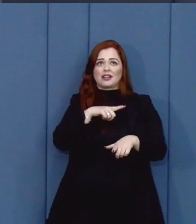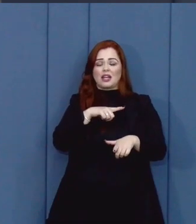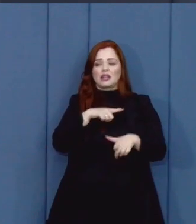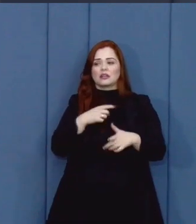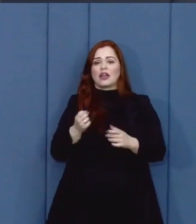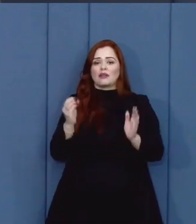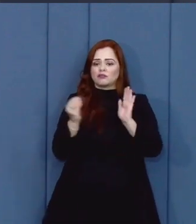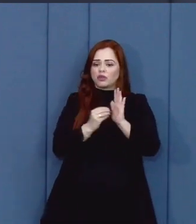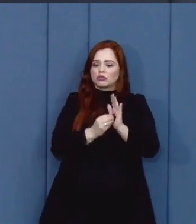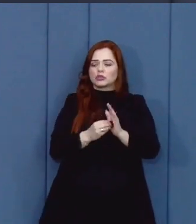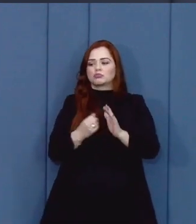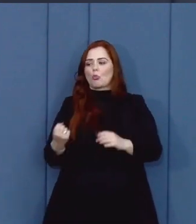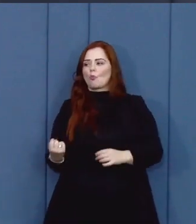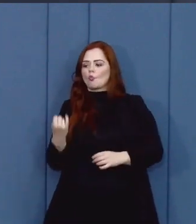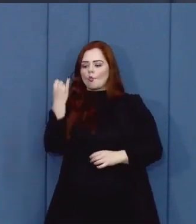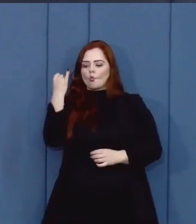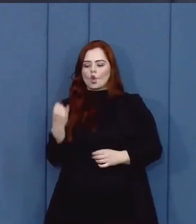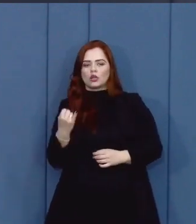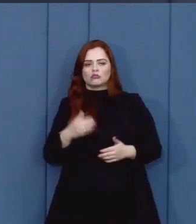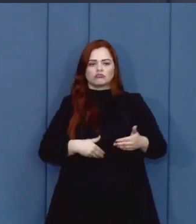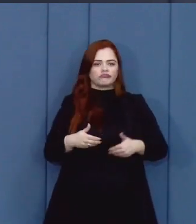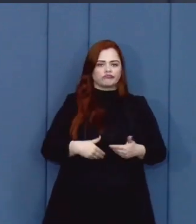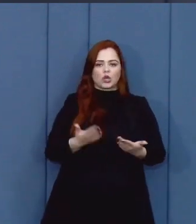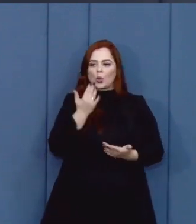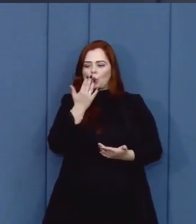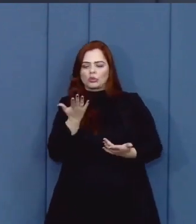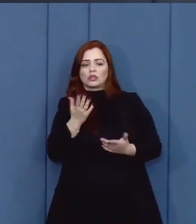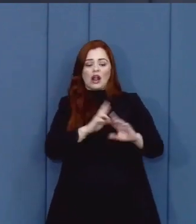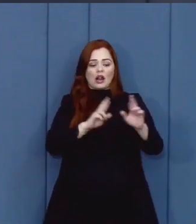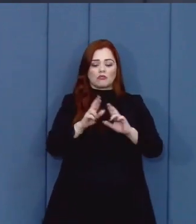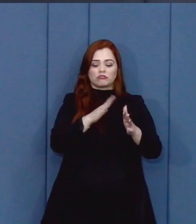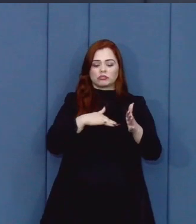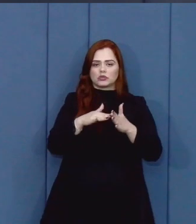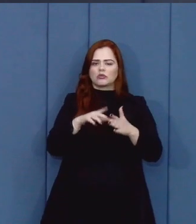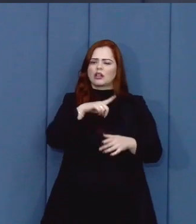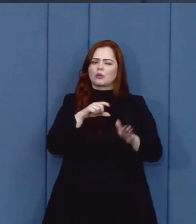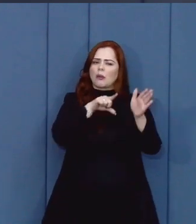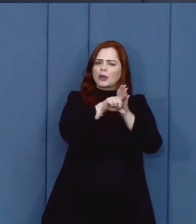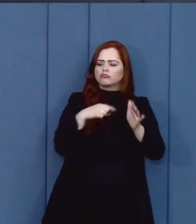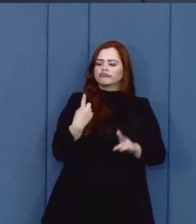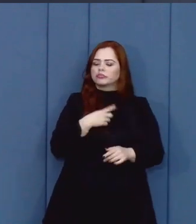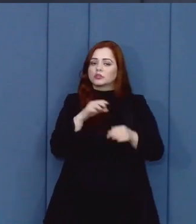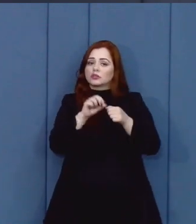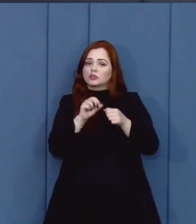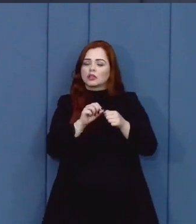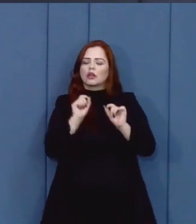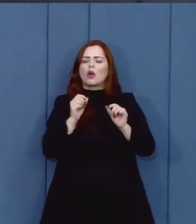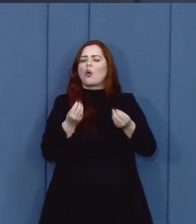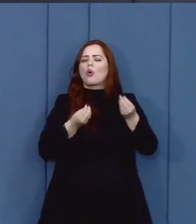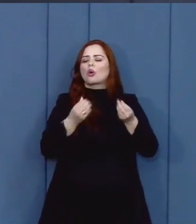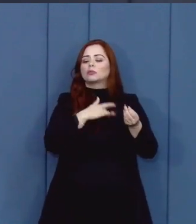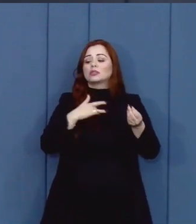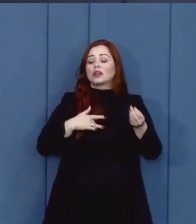desnutrição, obesidade, mudanças climáticas, elas estão relacionadas, né. E aí uma pergunta que a gente faz é como que está a